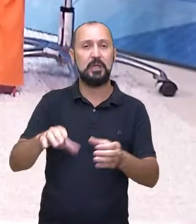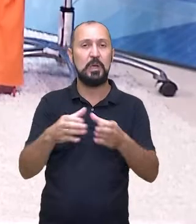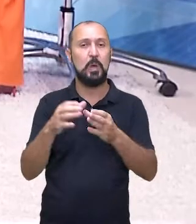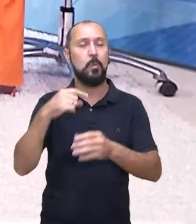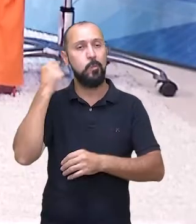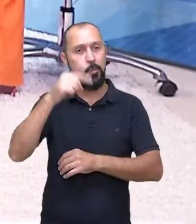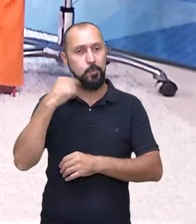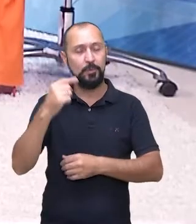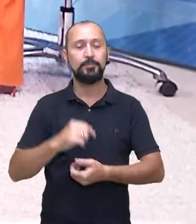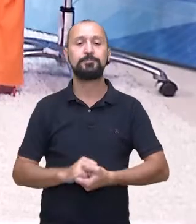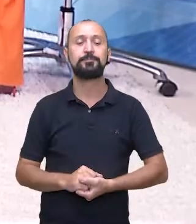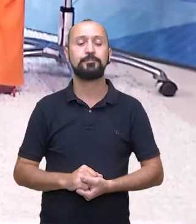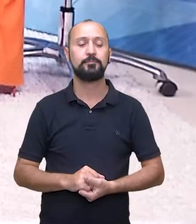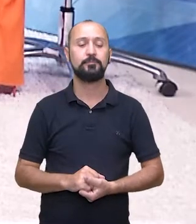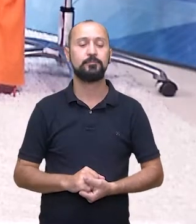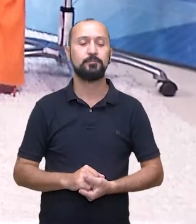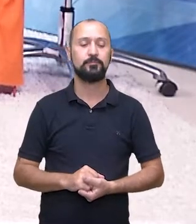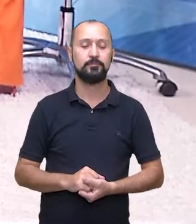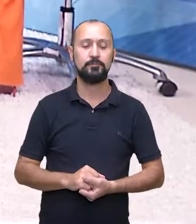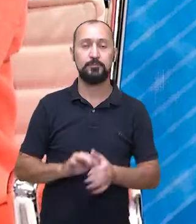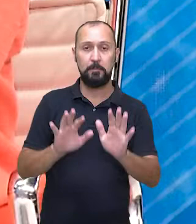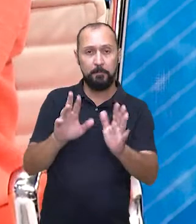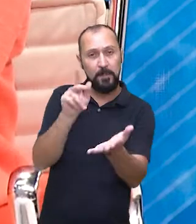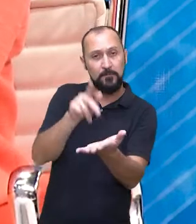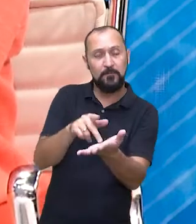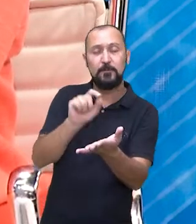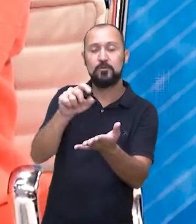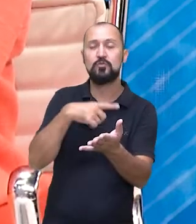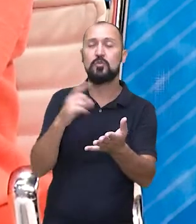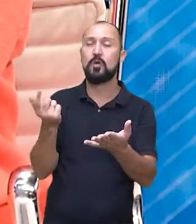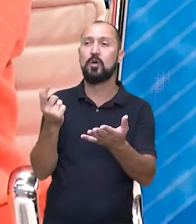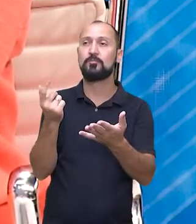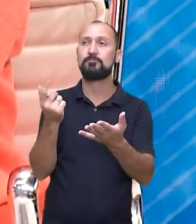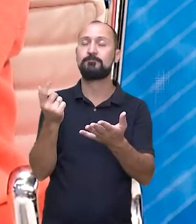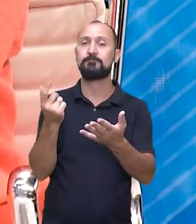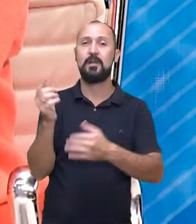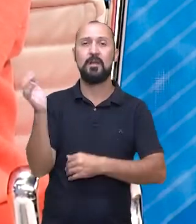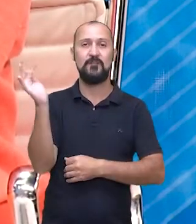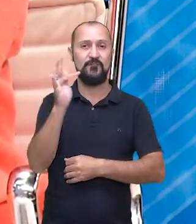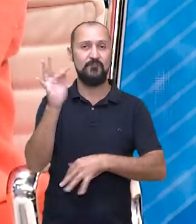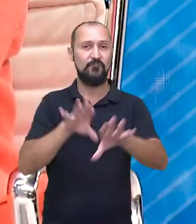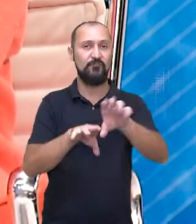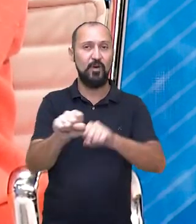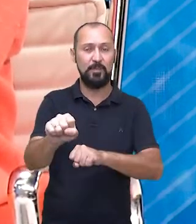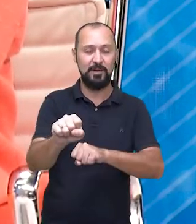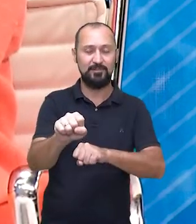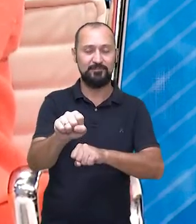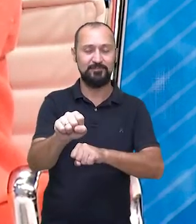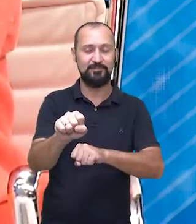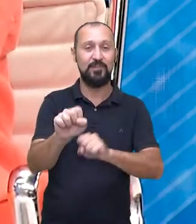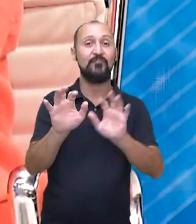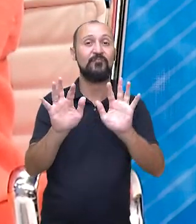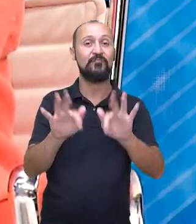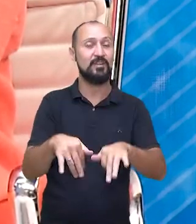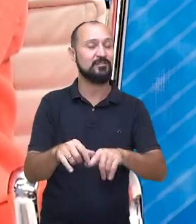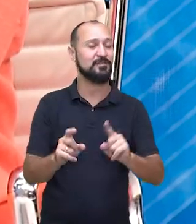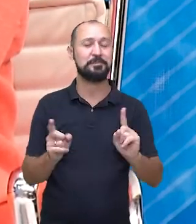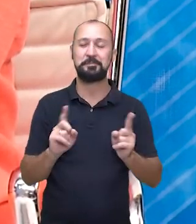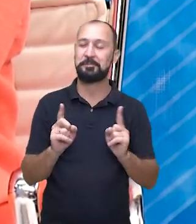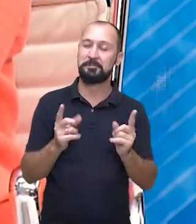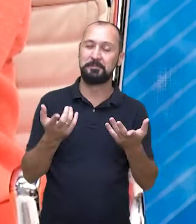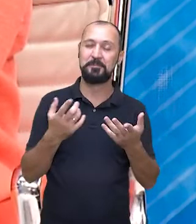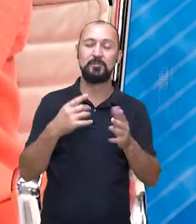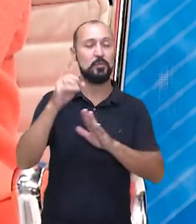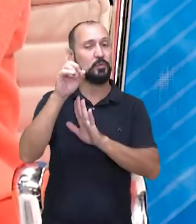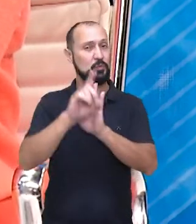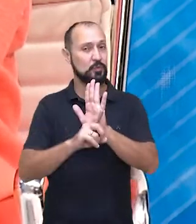e ensinar os advogados advogado na verdade não basta só concluir né a graduação a